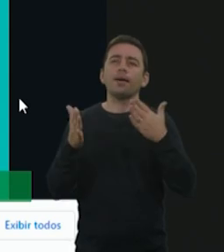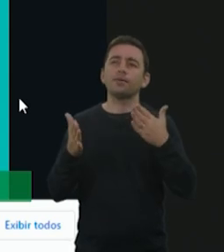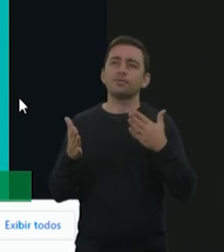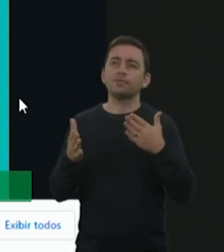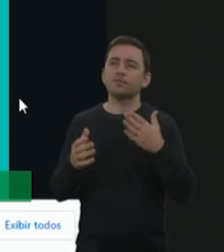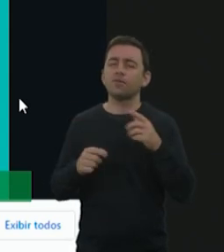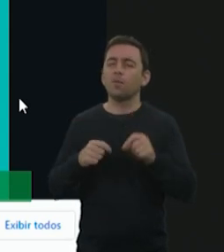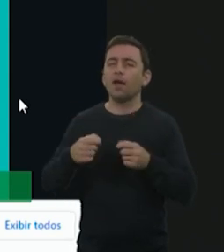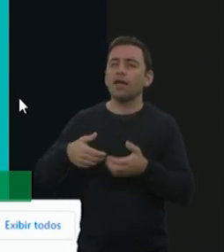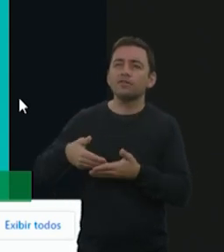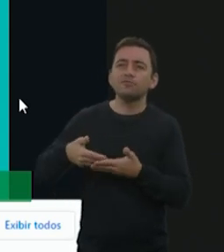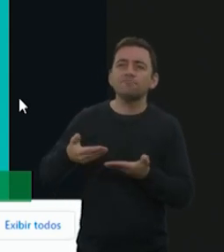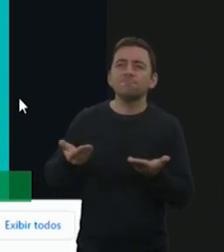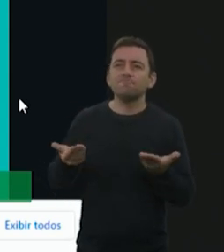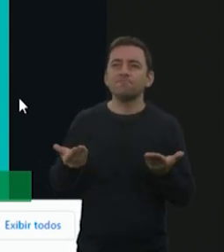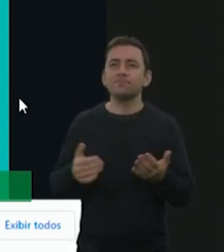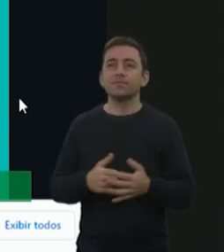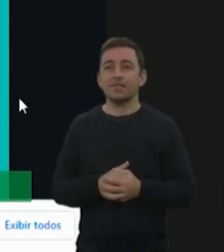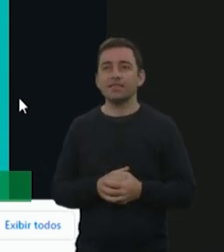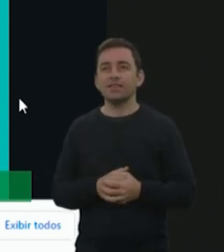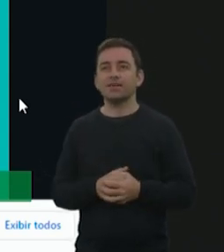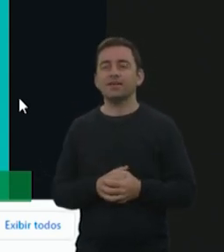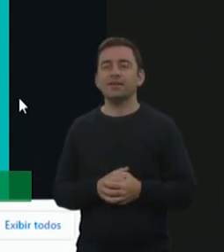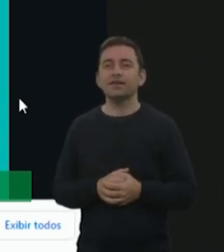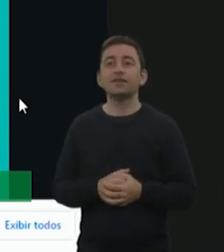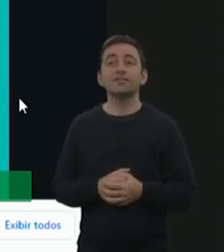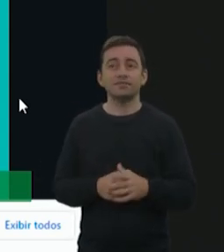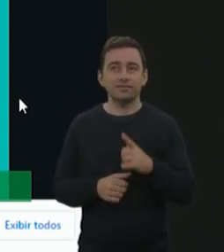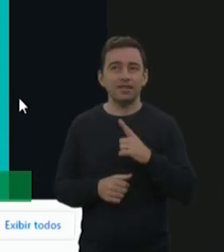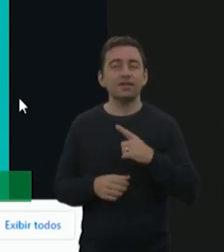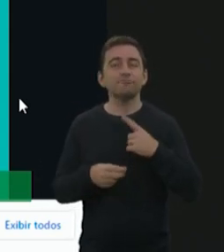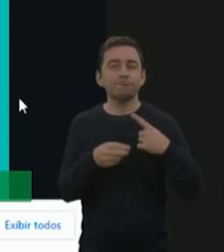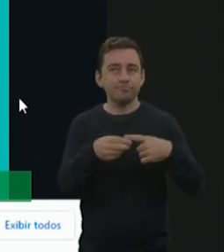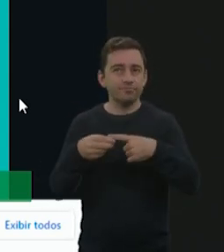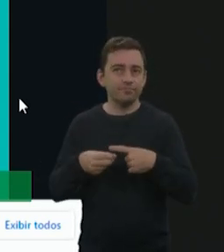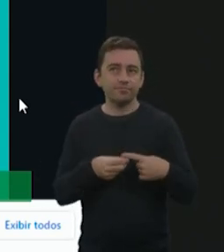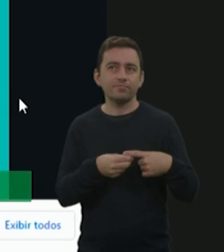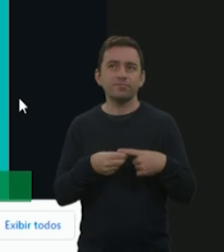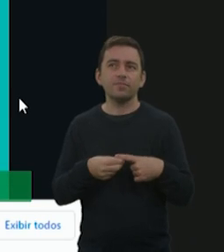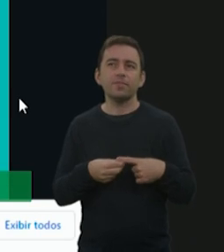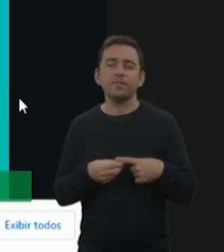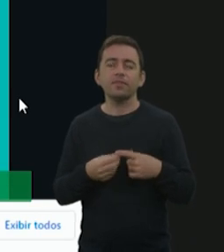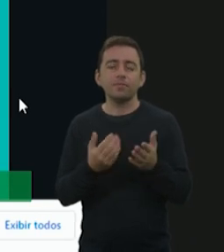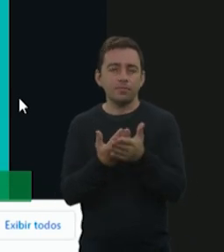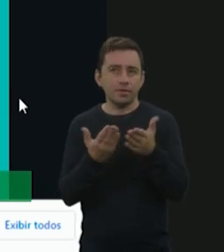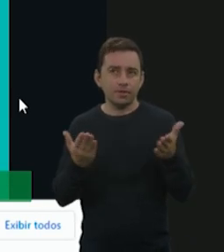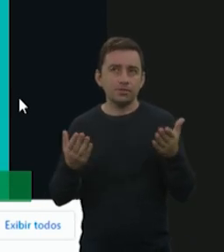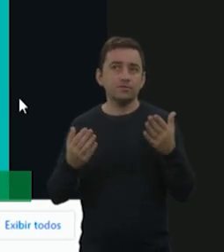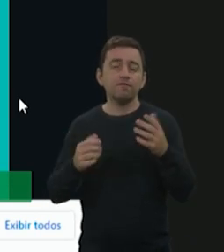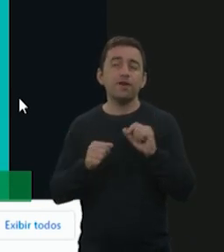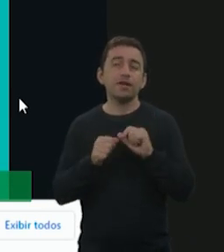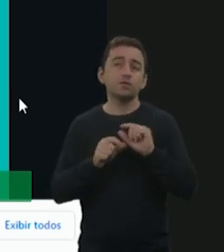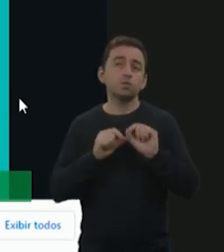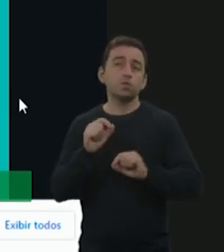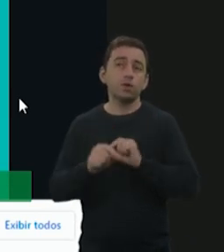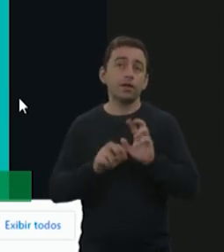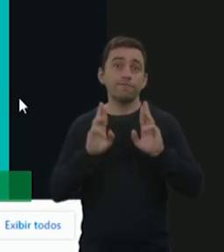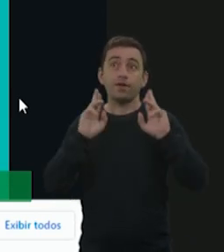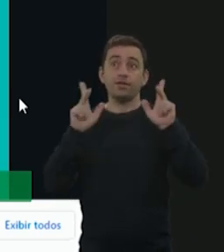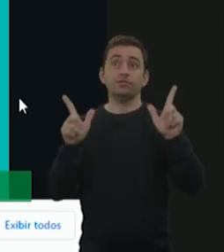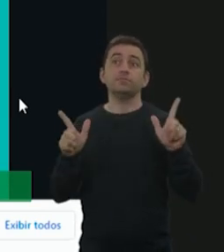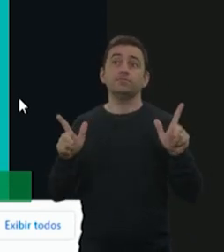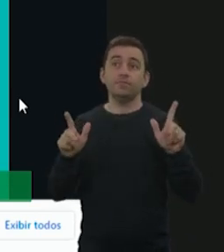tem a ver? Então, eu trouxe essas questões dos municípios, o que os municípios fazem de diferencial